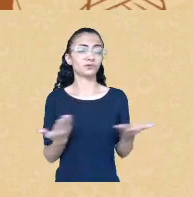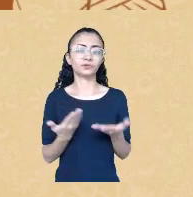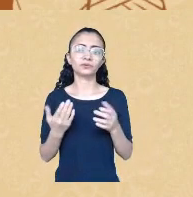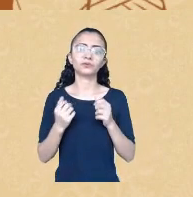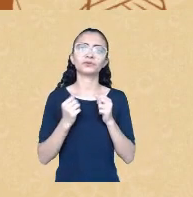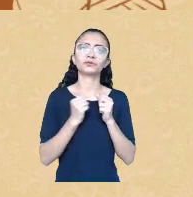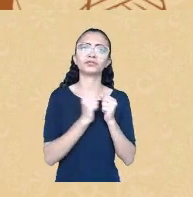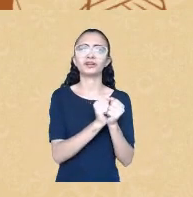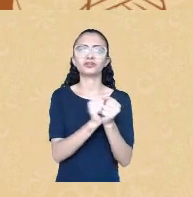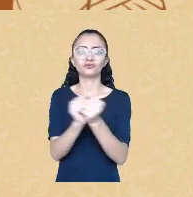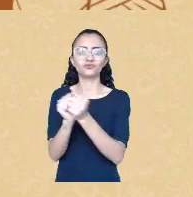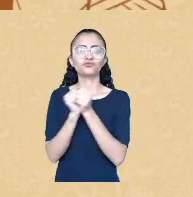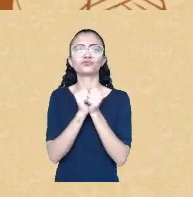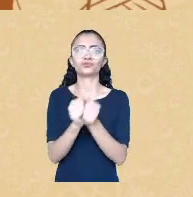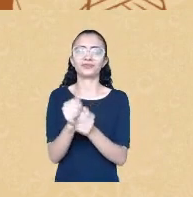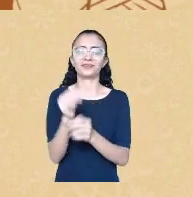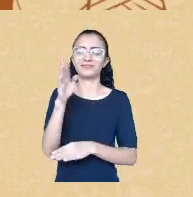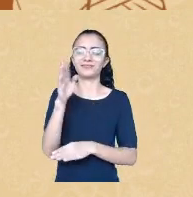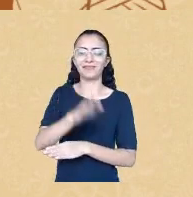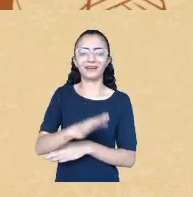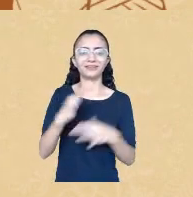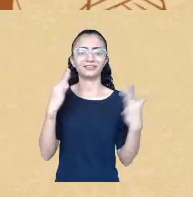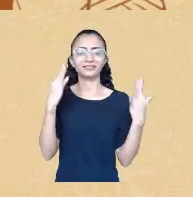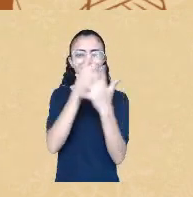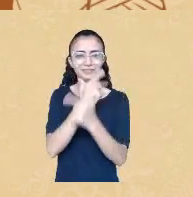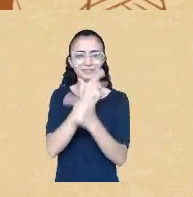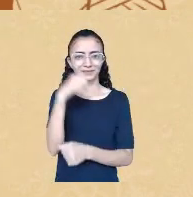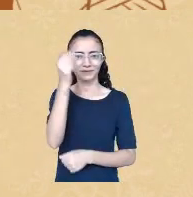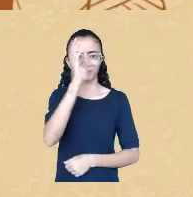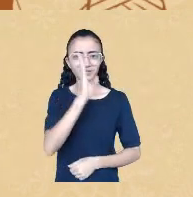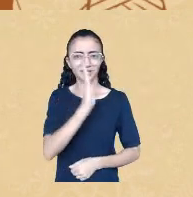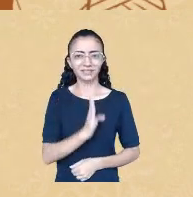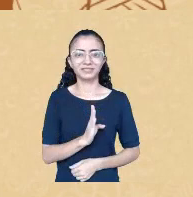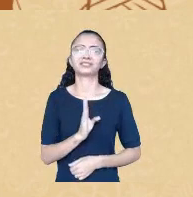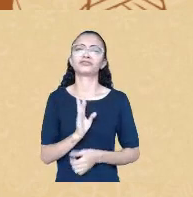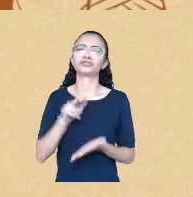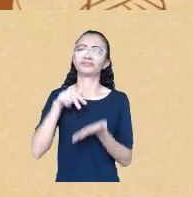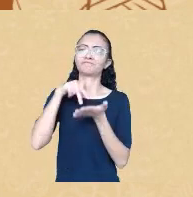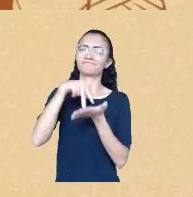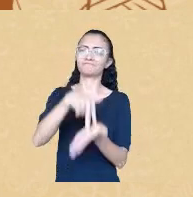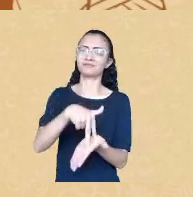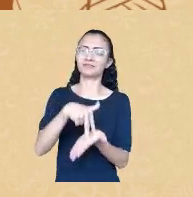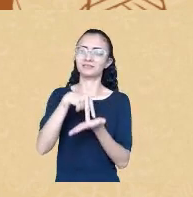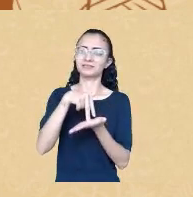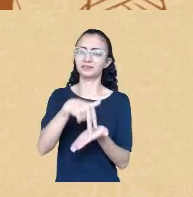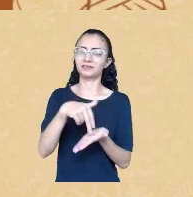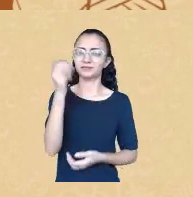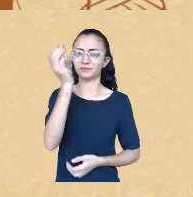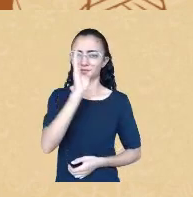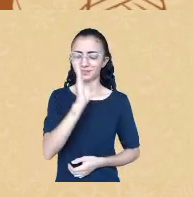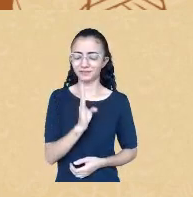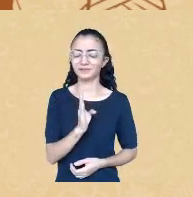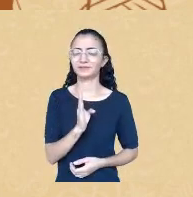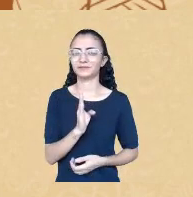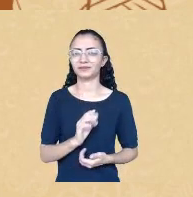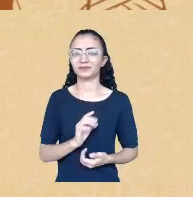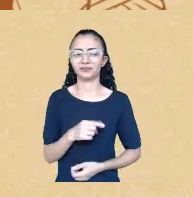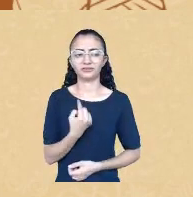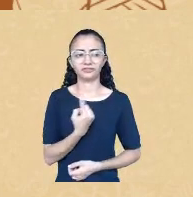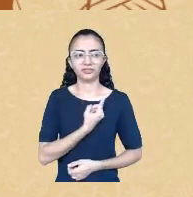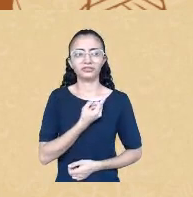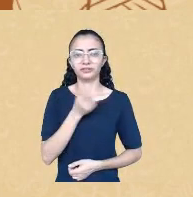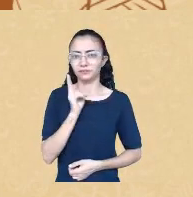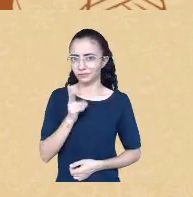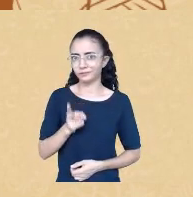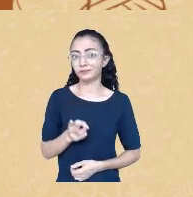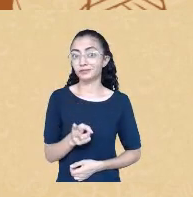Brasil, de mais resistência nesse país, porque somos dessas, né? A gente segue